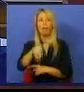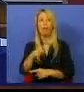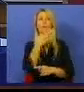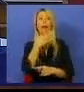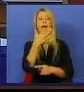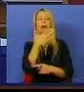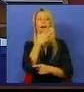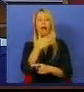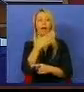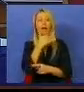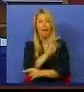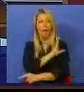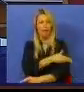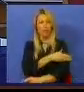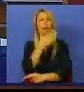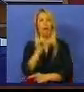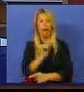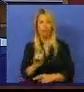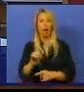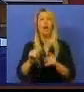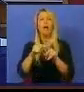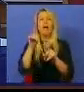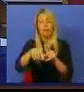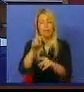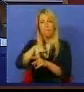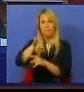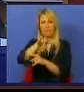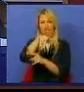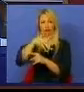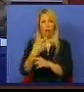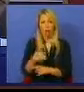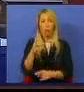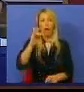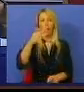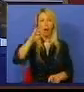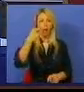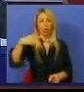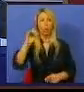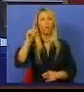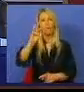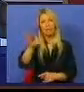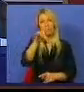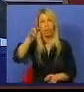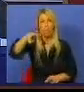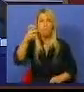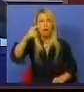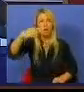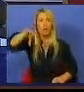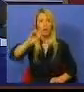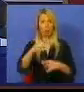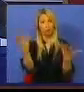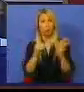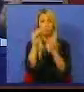Museu de Aveiro, terminar as obras no Museu Nacional Machado de Castro, terminar as obras no Mosteiro de São Martinho de Tibães. Está neste momento no orçamento